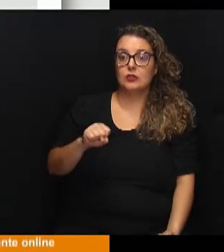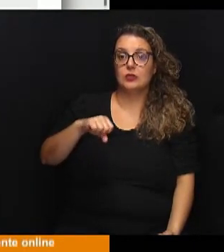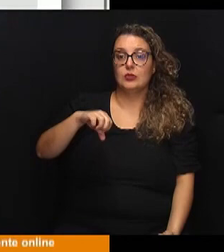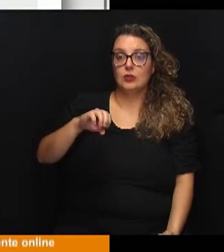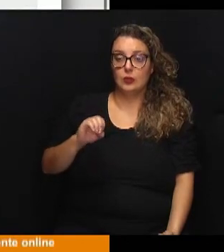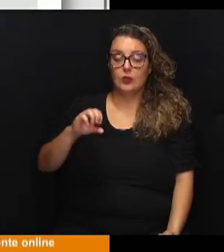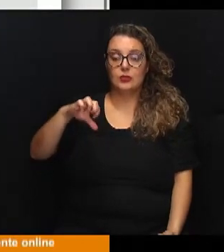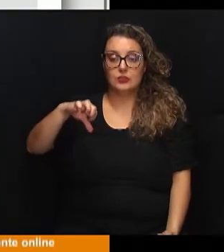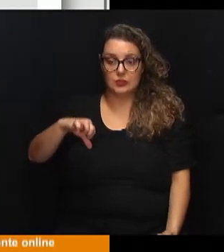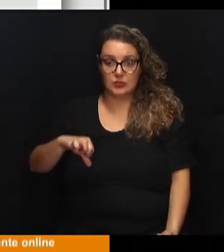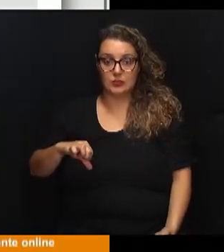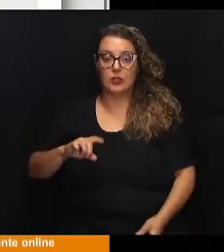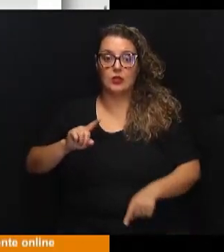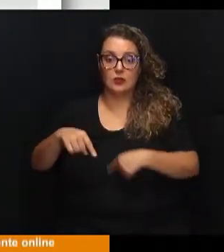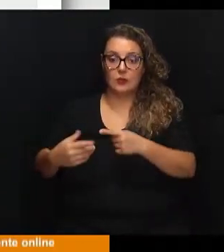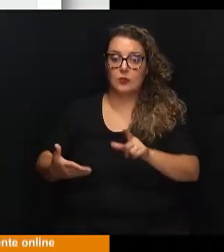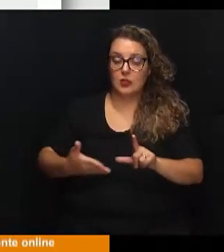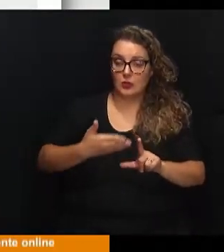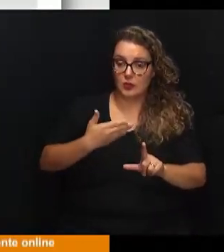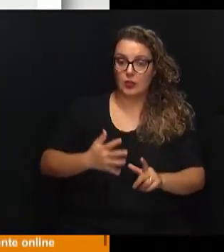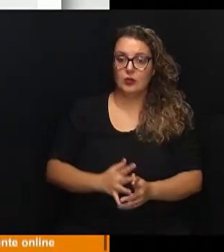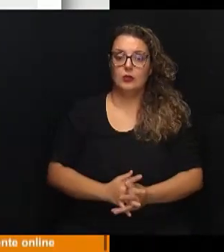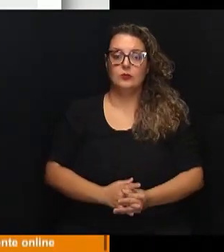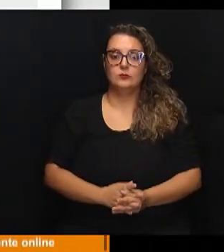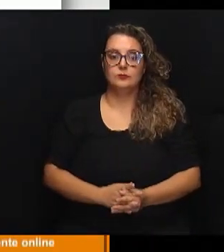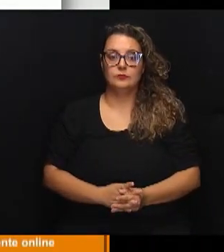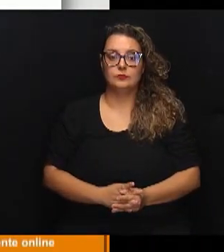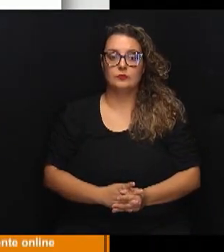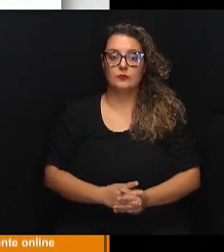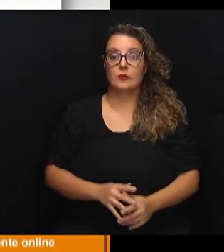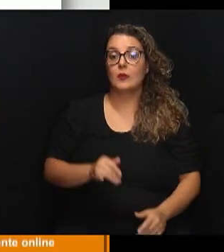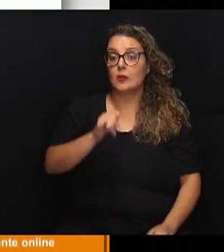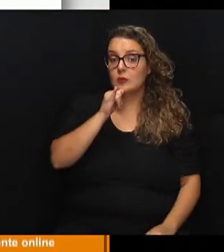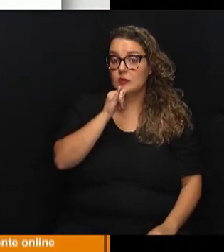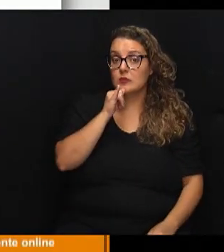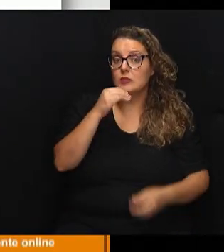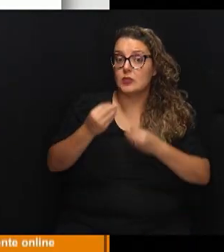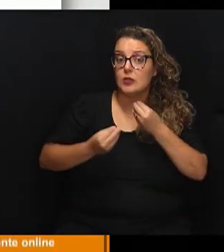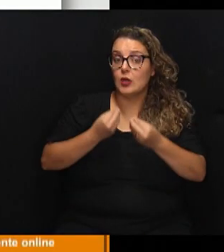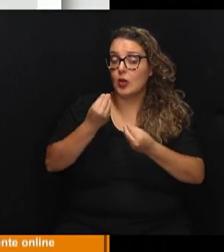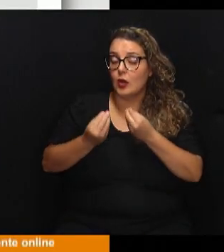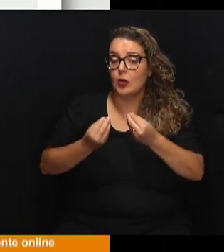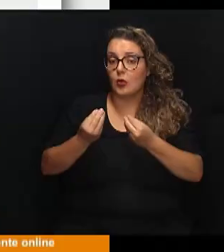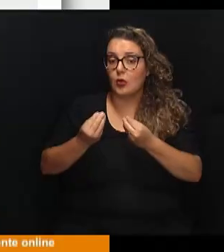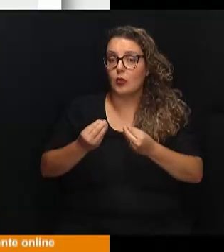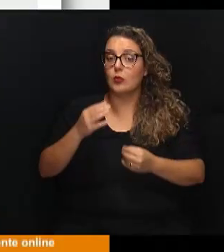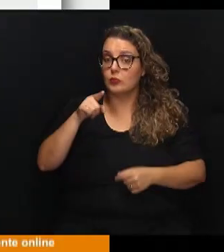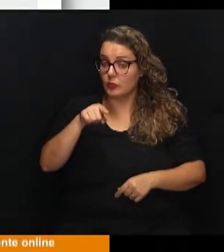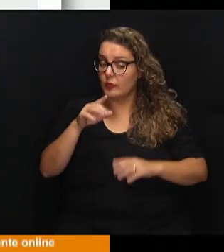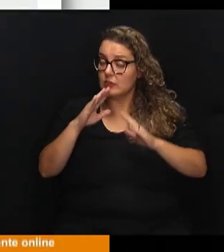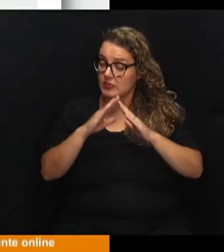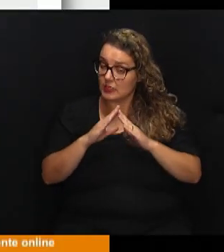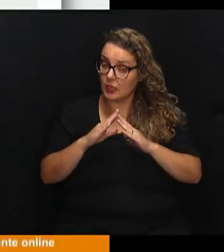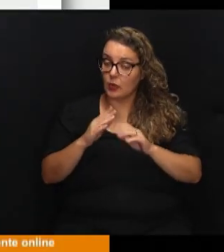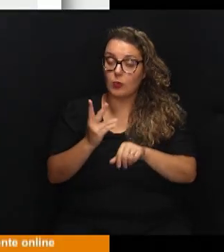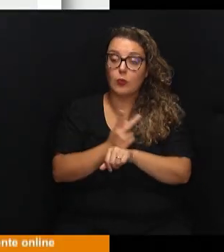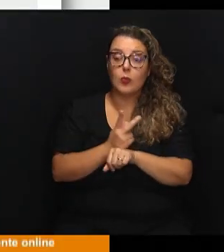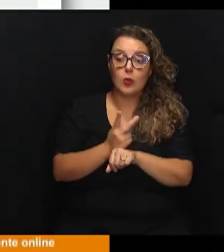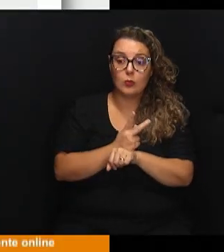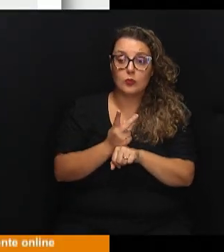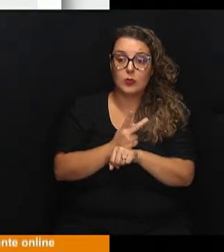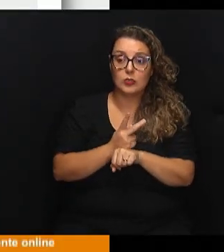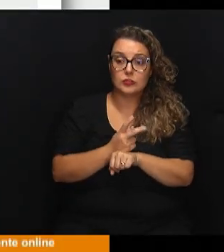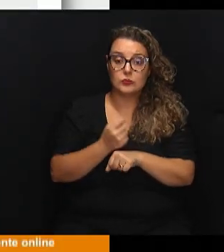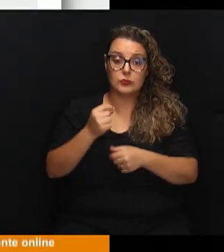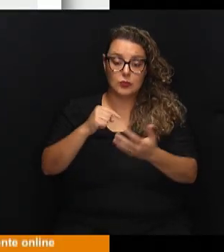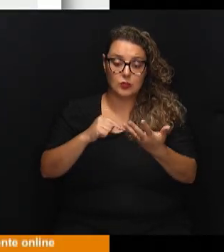2.809. Eu vou para a próxima página, só para dar um exemplo aqui de como você aí em casa pode procurar por uma